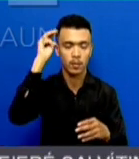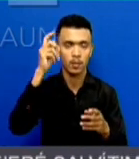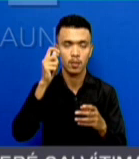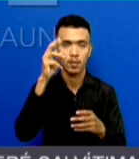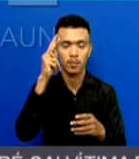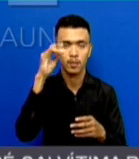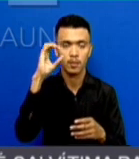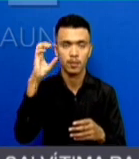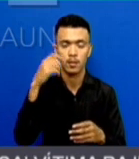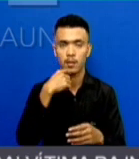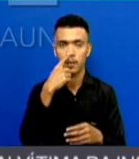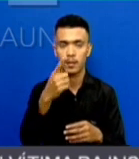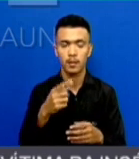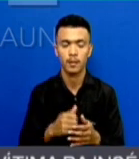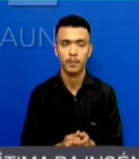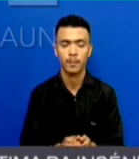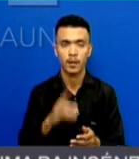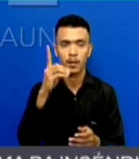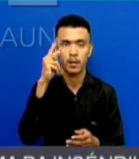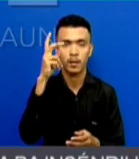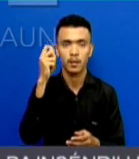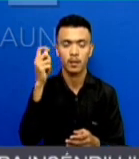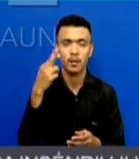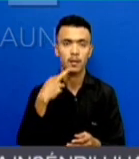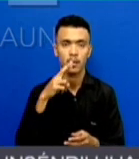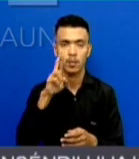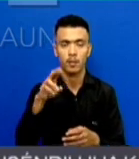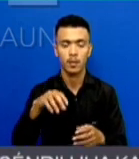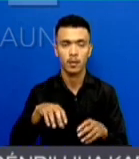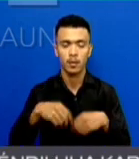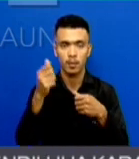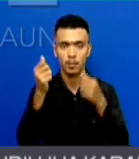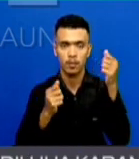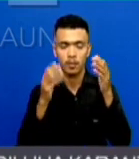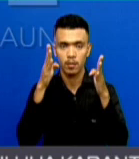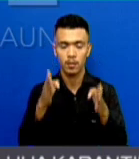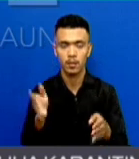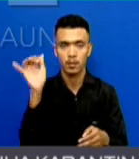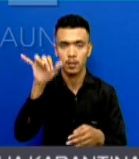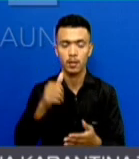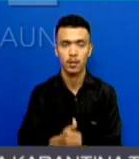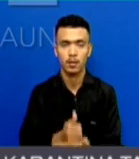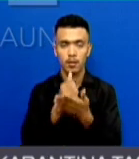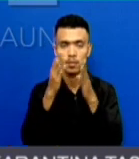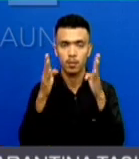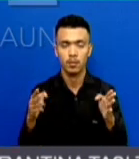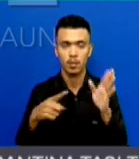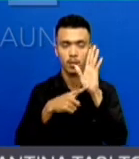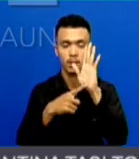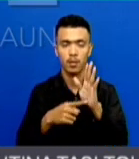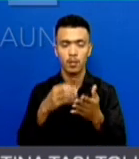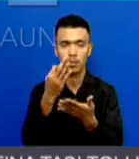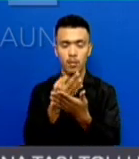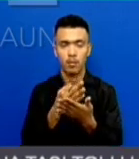na Comunicação Actuir, antes, né, DNTT recomenda para o motorista Sira a tu usa ajudante no taca tabela